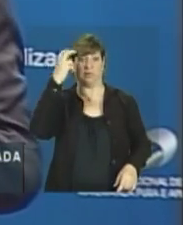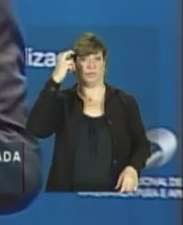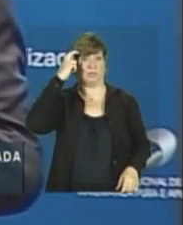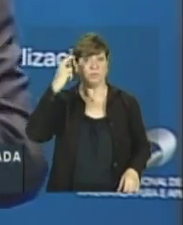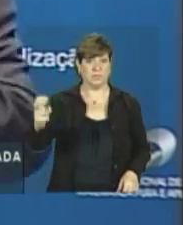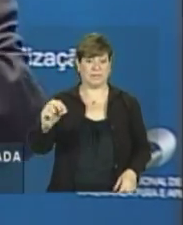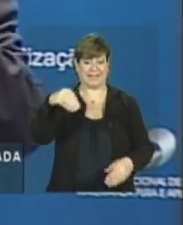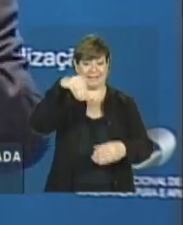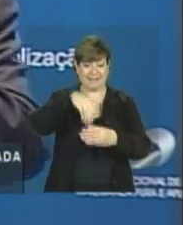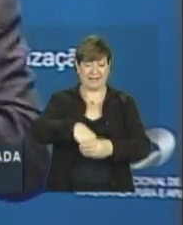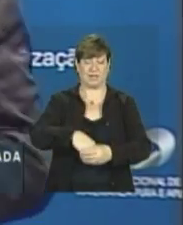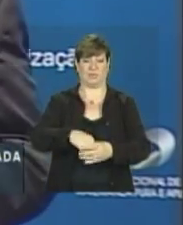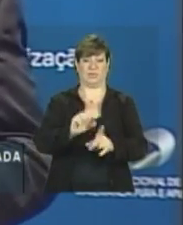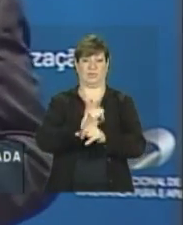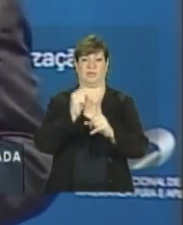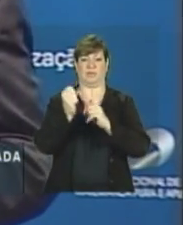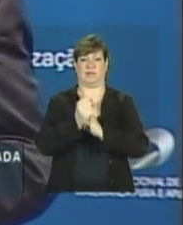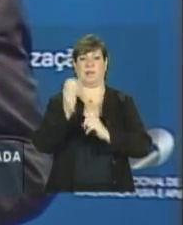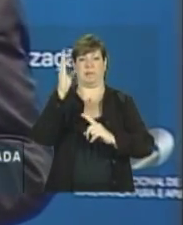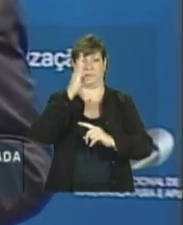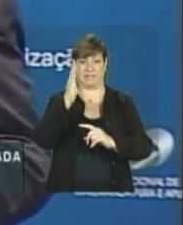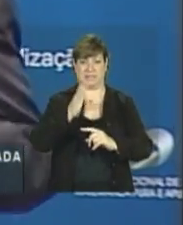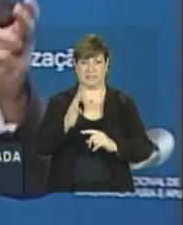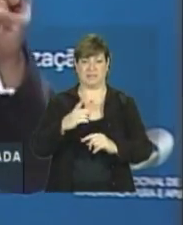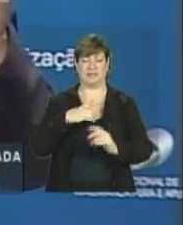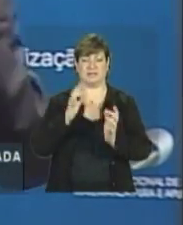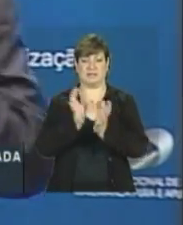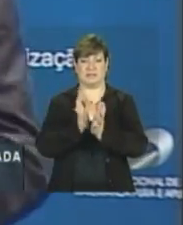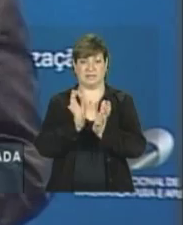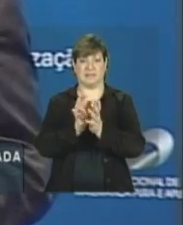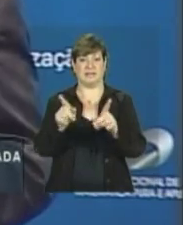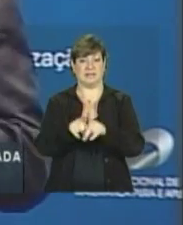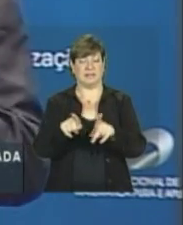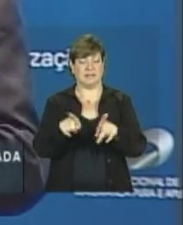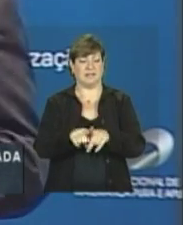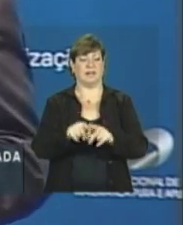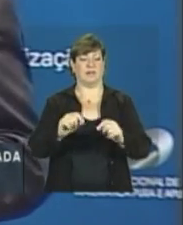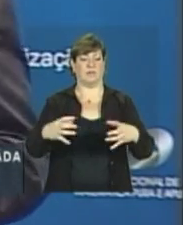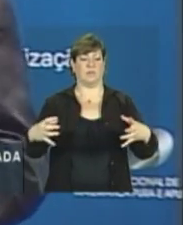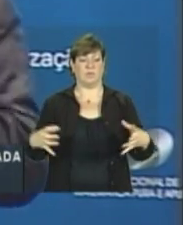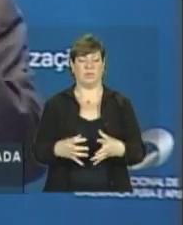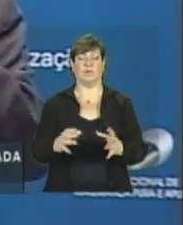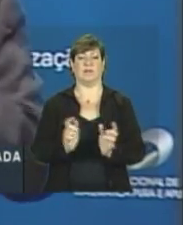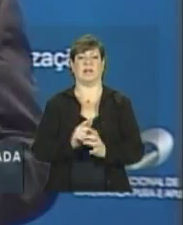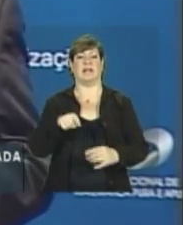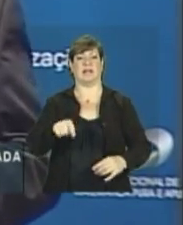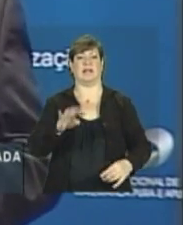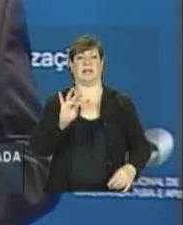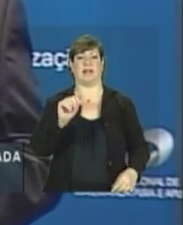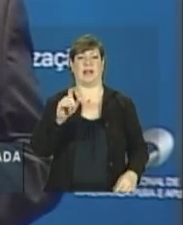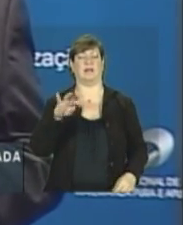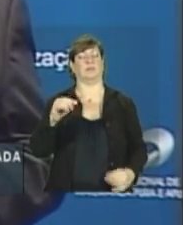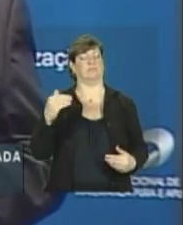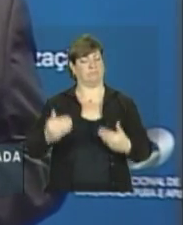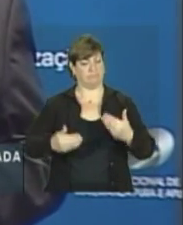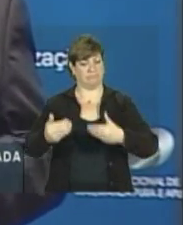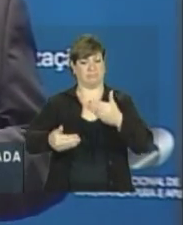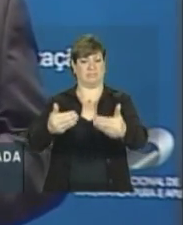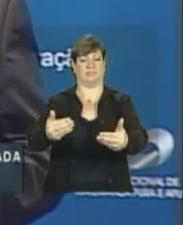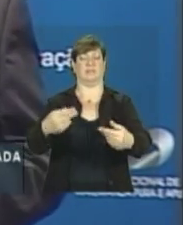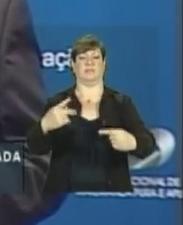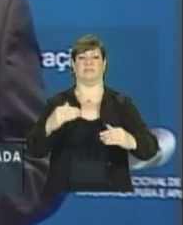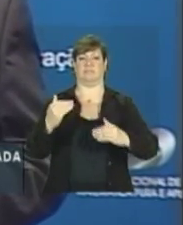sociedade brasileira, no seio do sistema escolar brasileiro, e encaminhar, estimular esse talento a prosseguir no